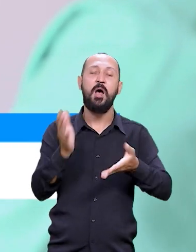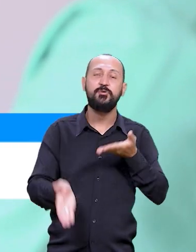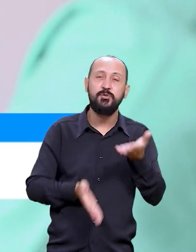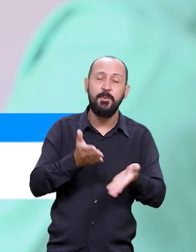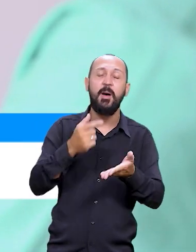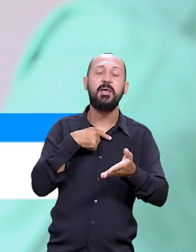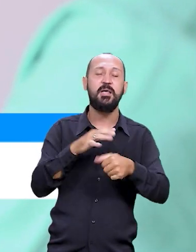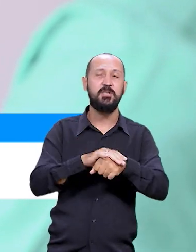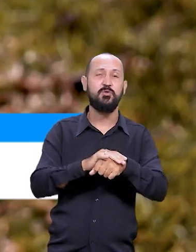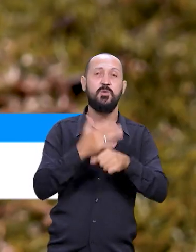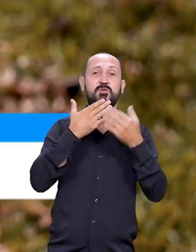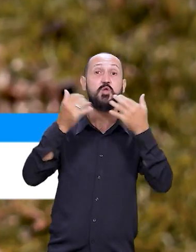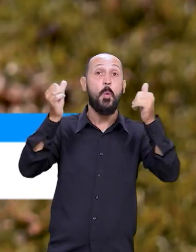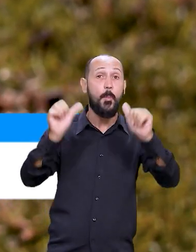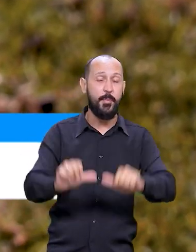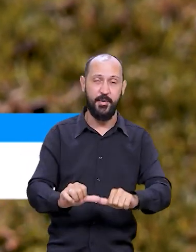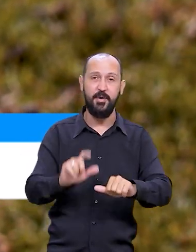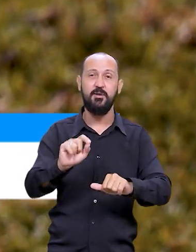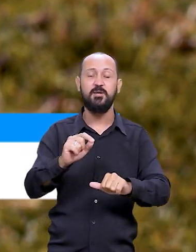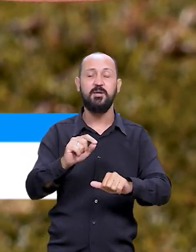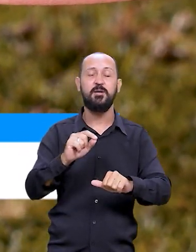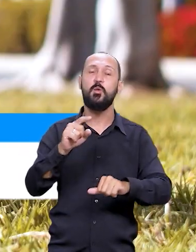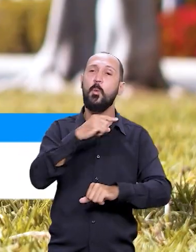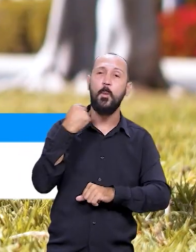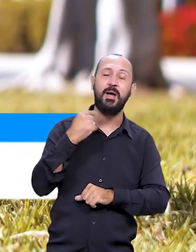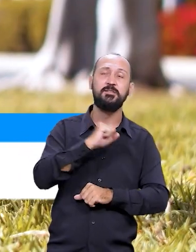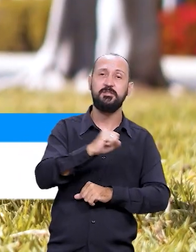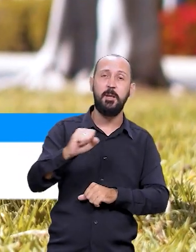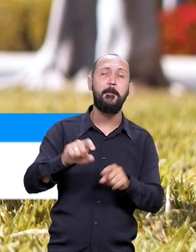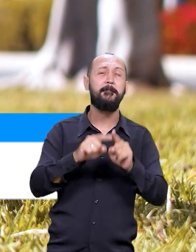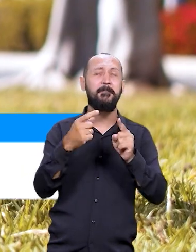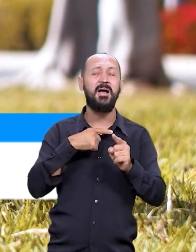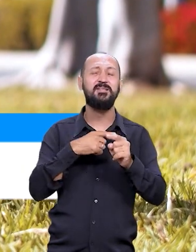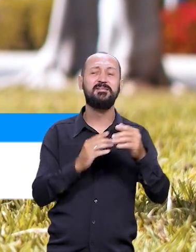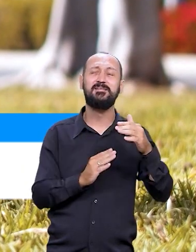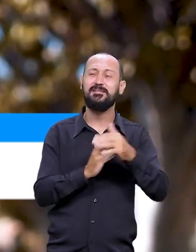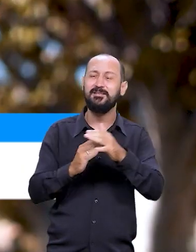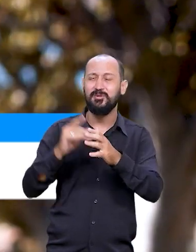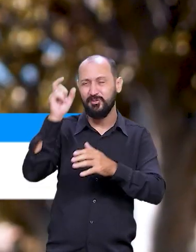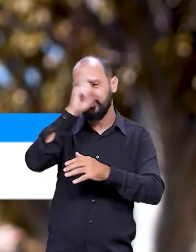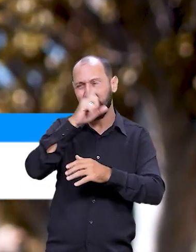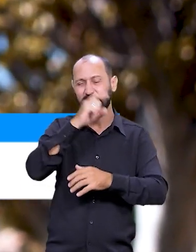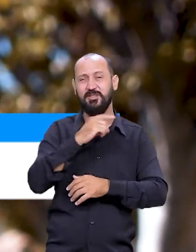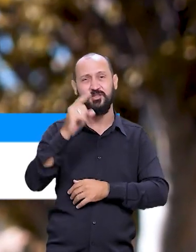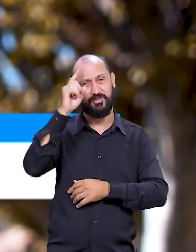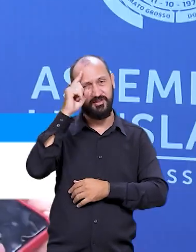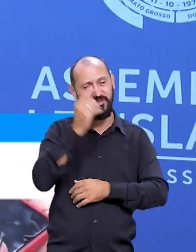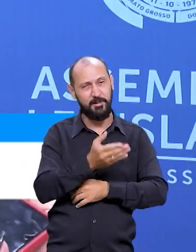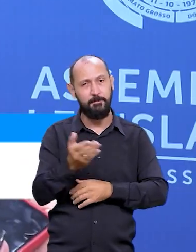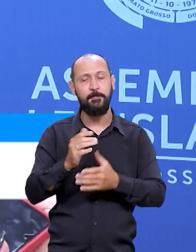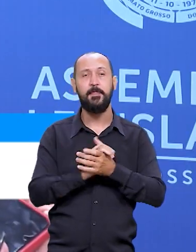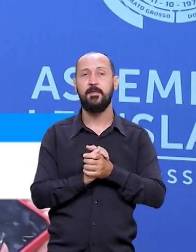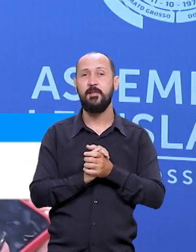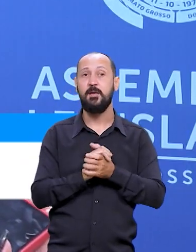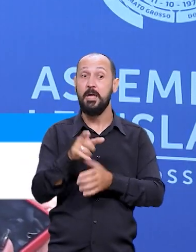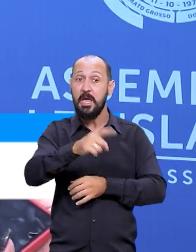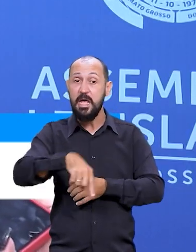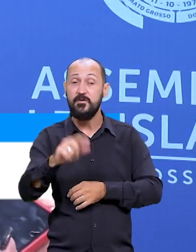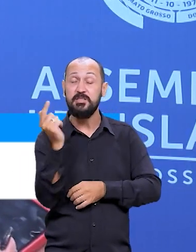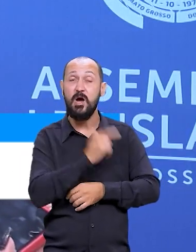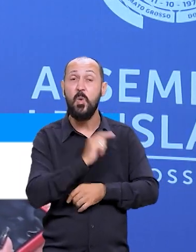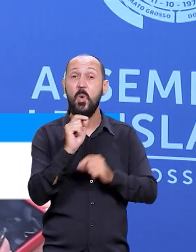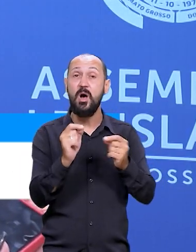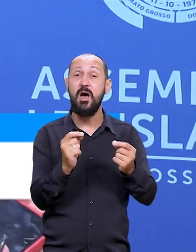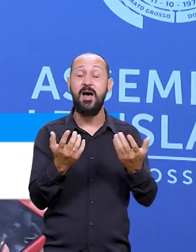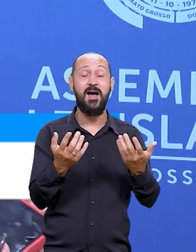não haja progressão da doença, que, embora não seja fatal, implica em severas restrições no dia a dia do paciente. À medida que você